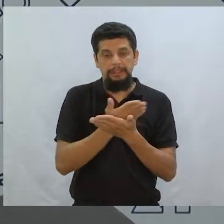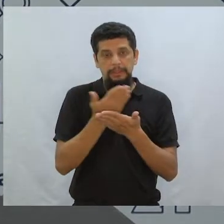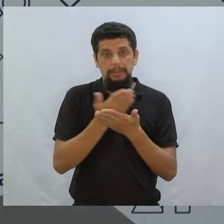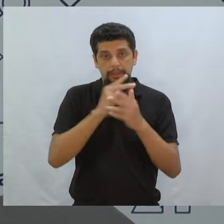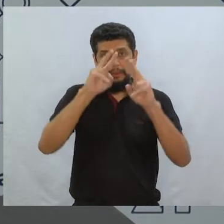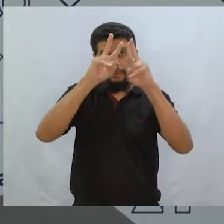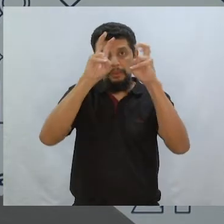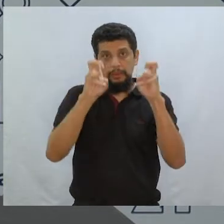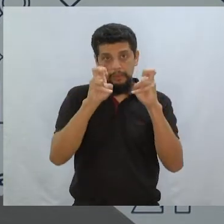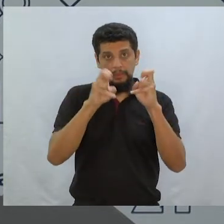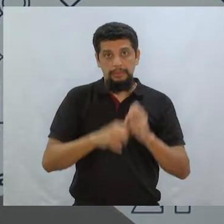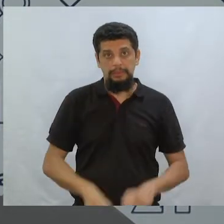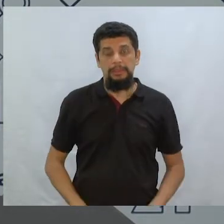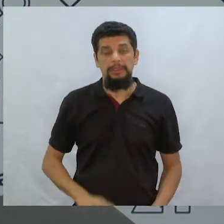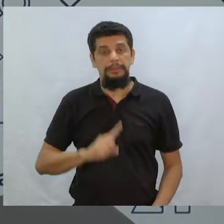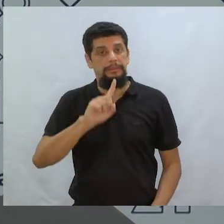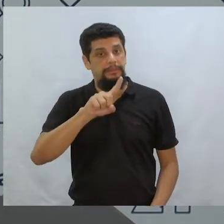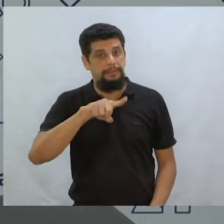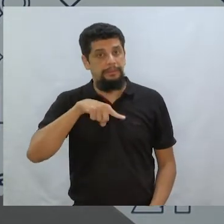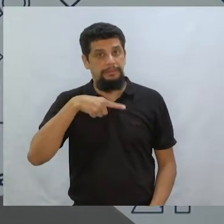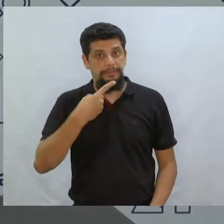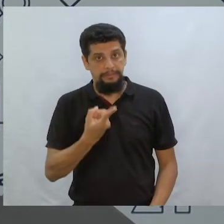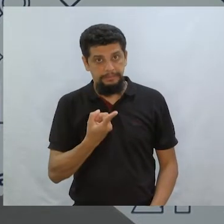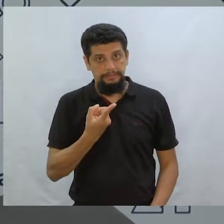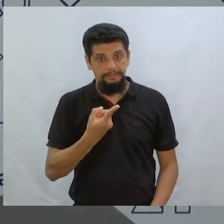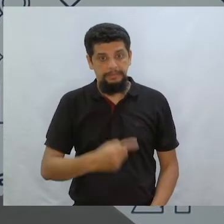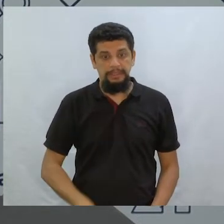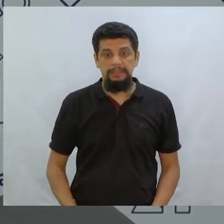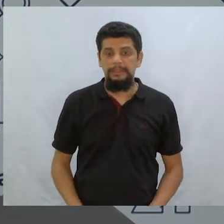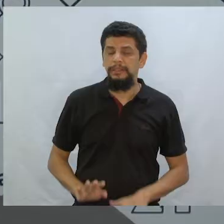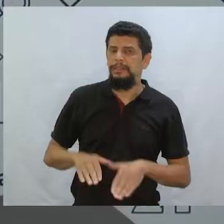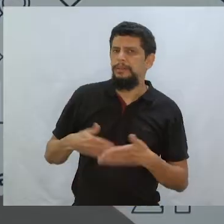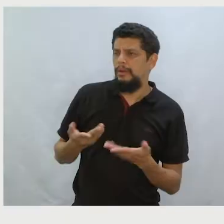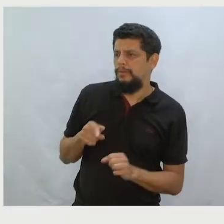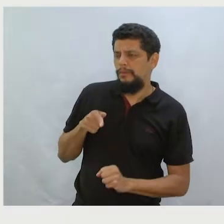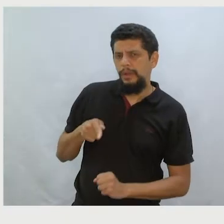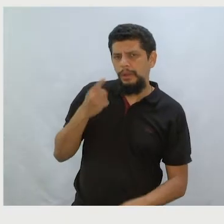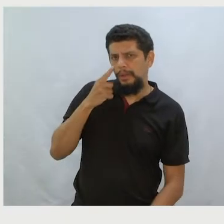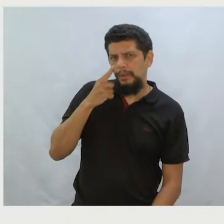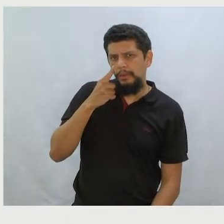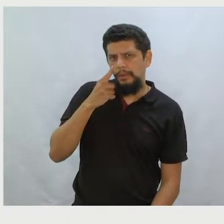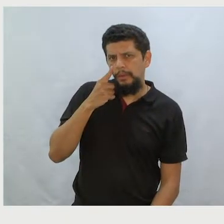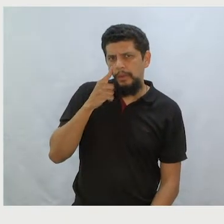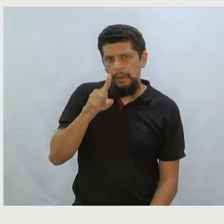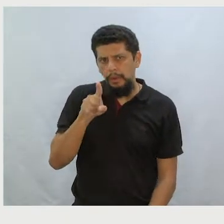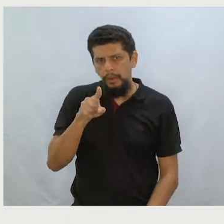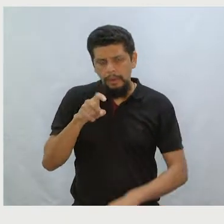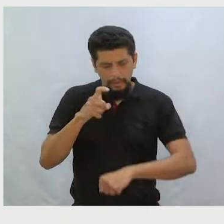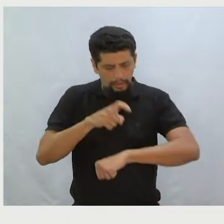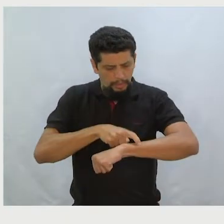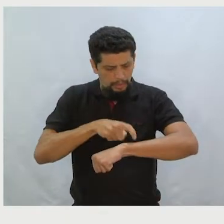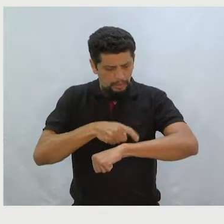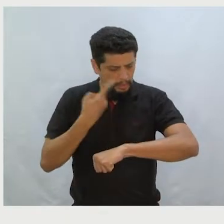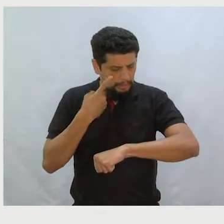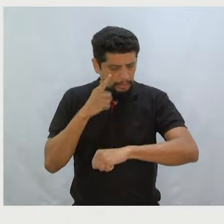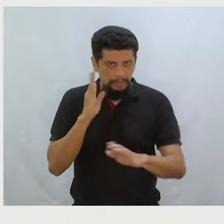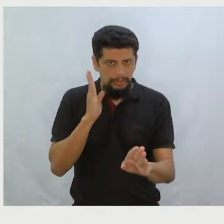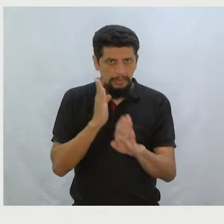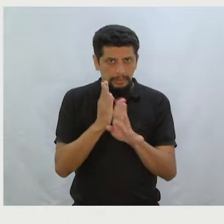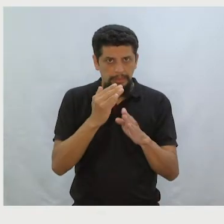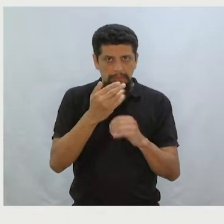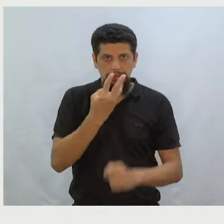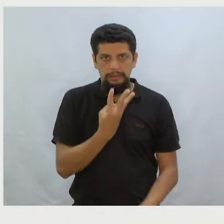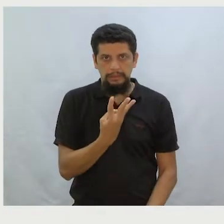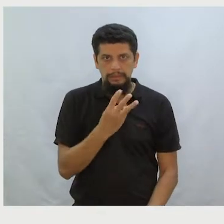aquele título depois e aí você olha para o seu relógio e descobre que as